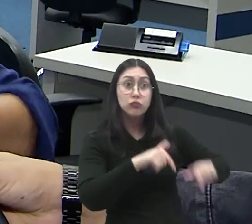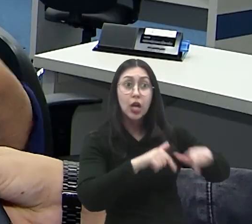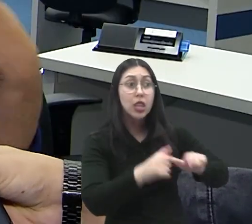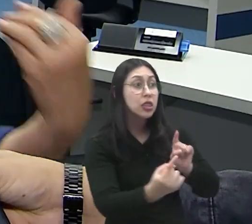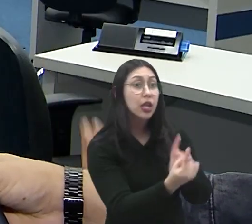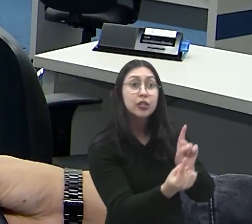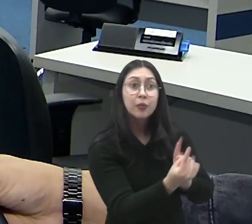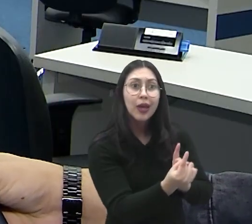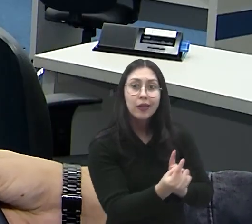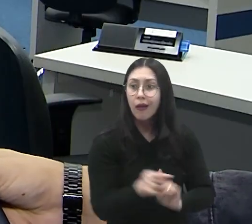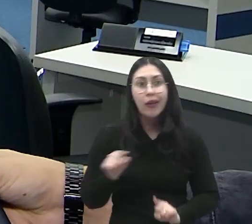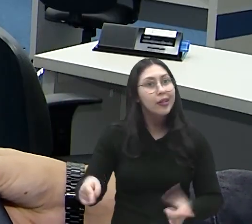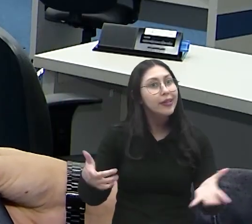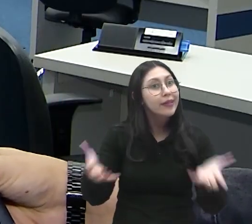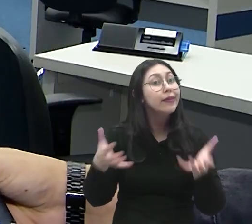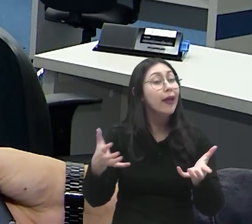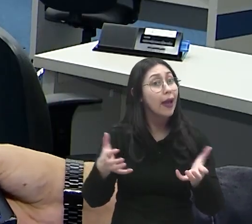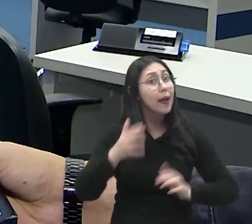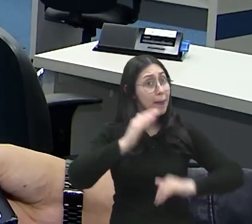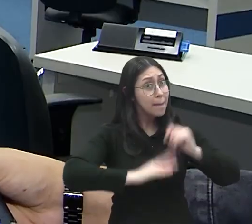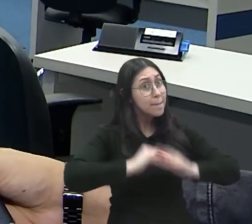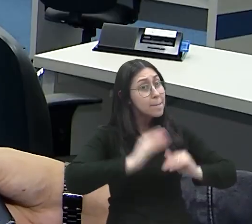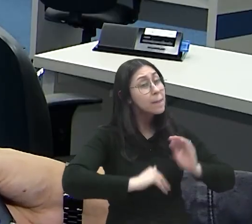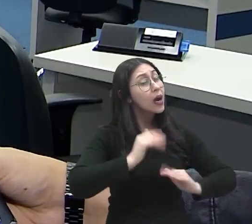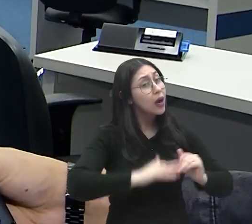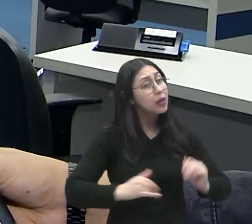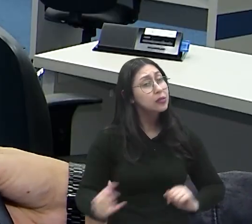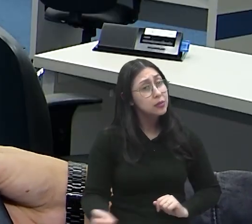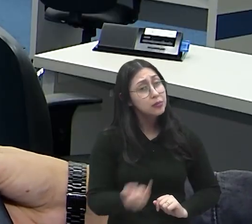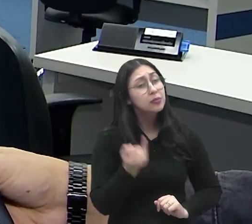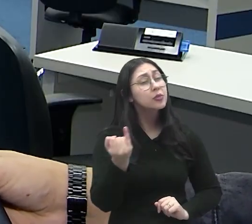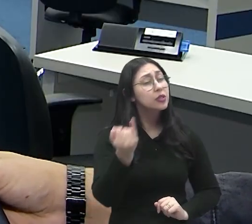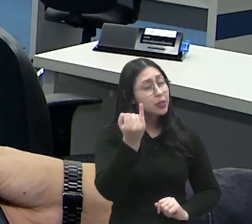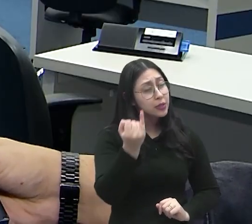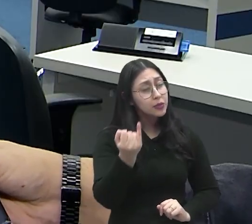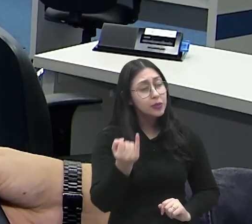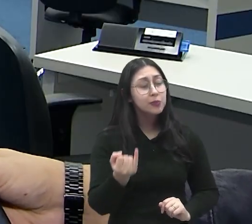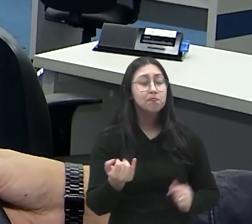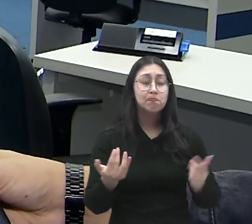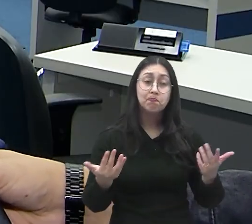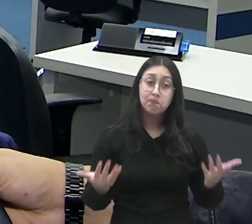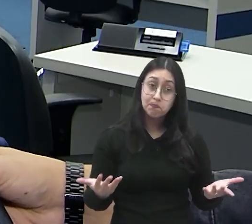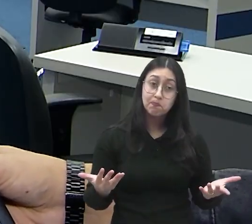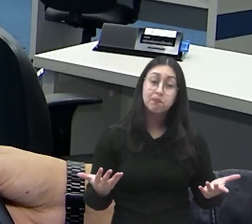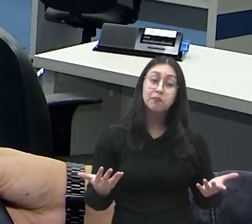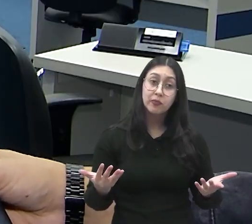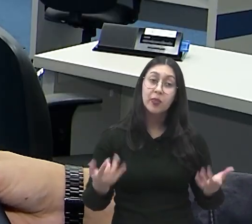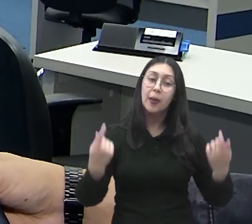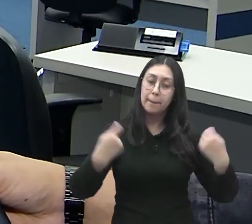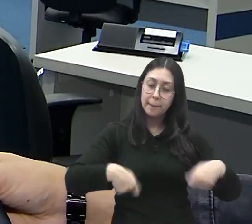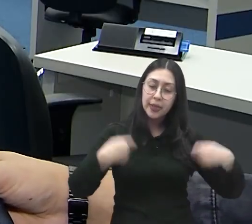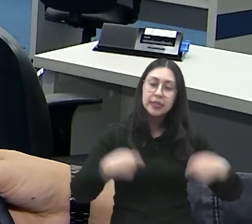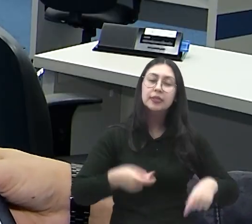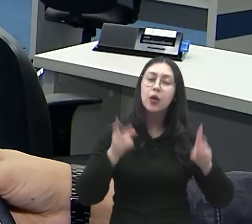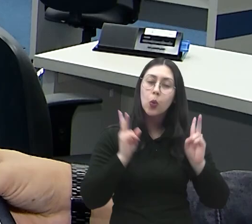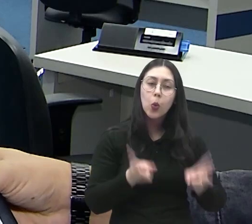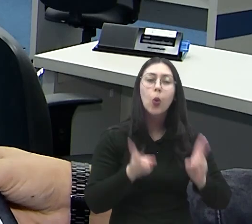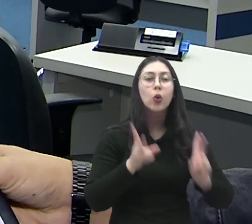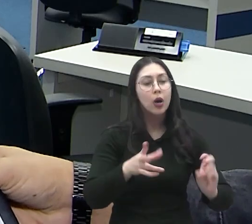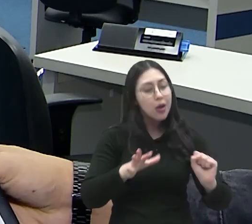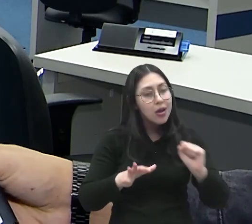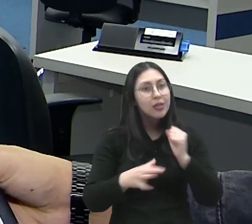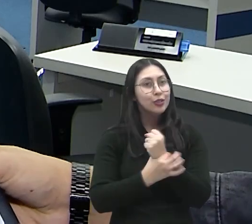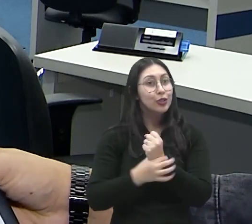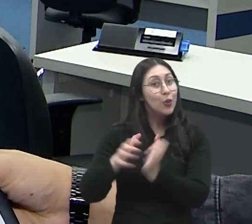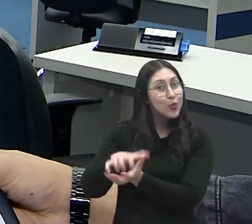quer estar em atividade, e isso já é muito importante, né? Então, é fundamental garantir